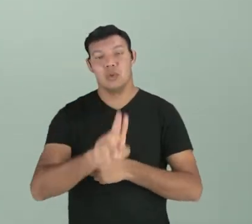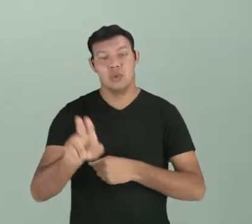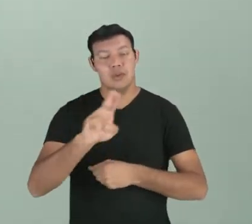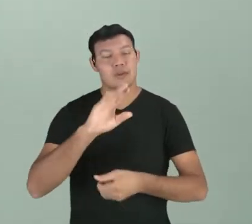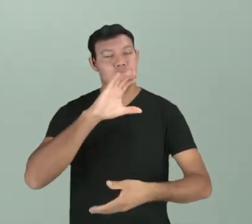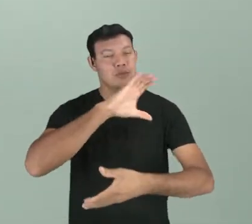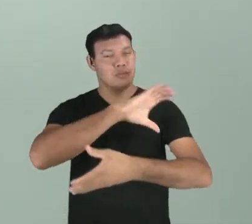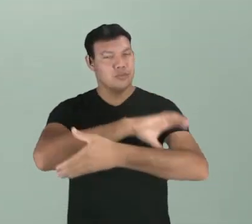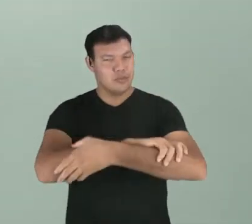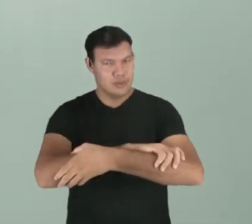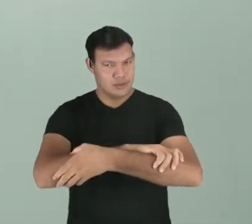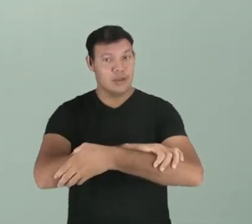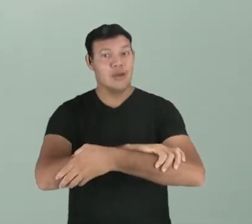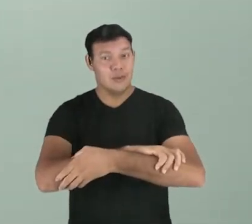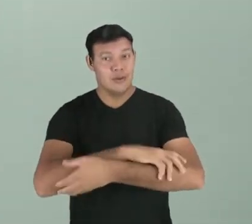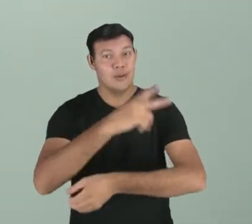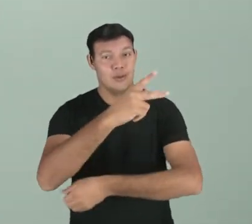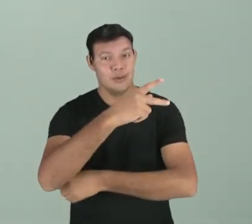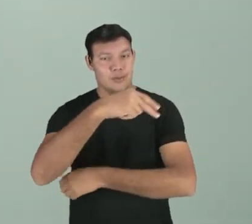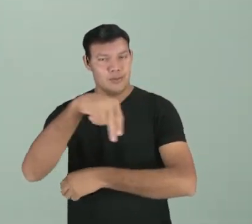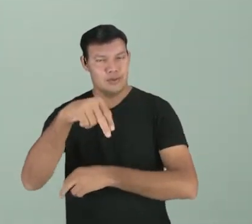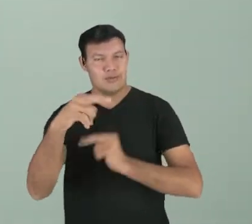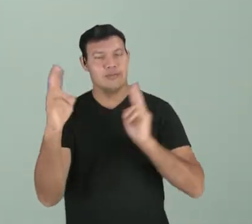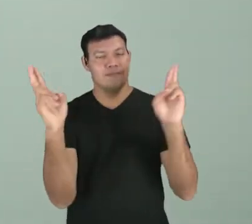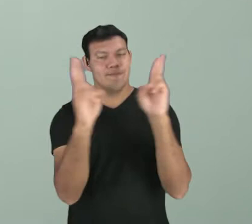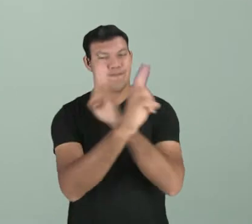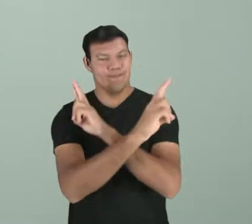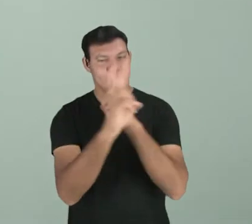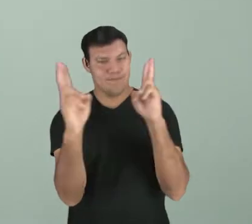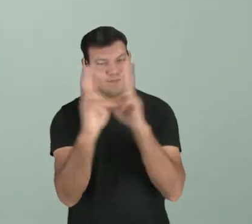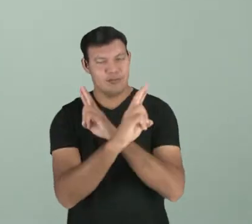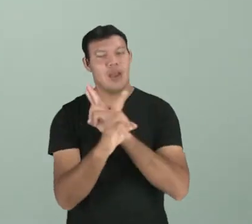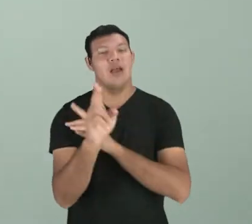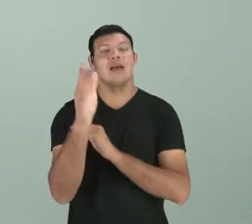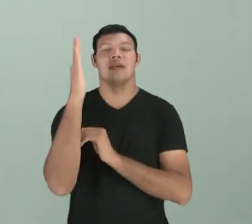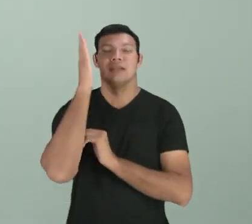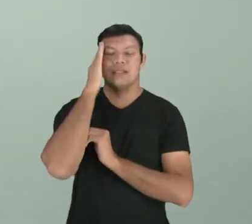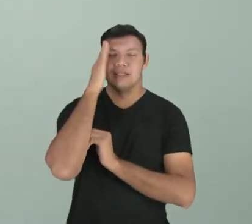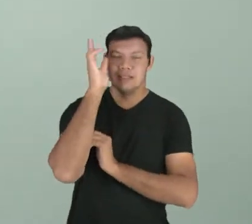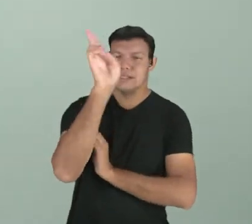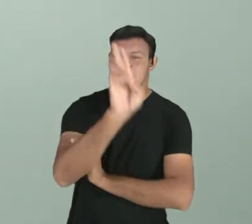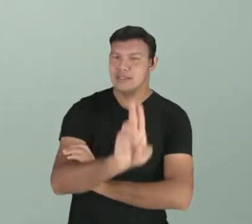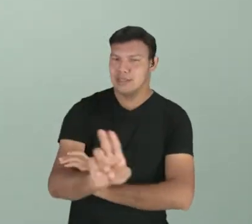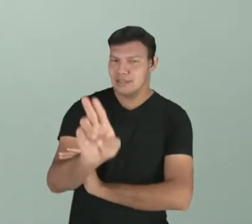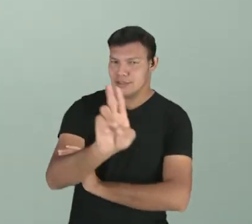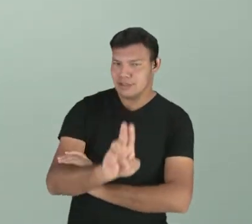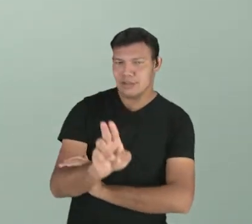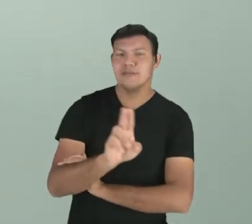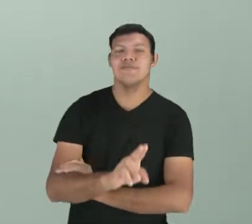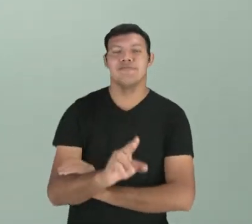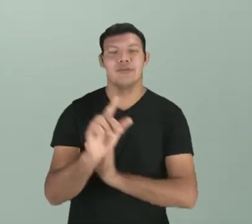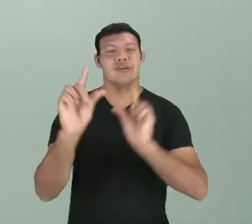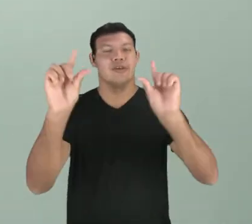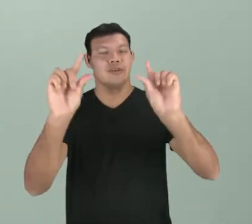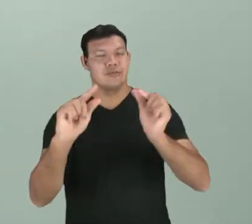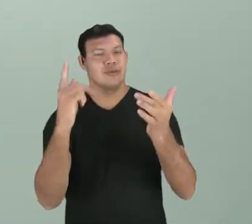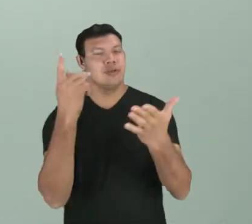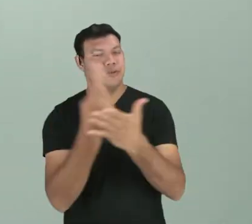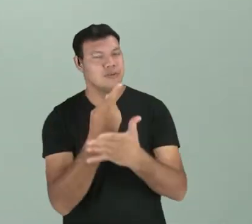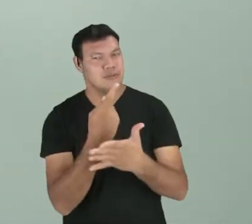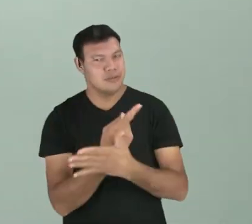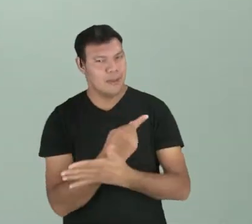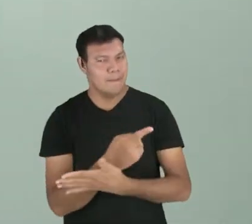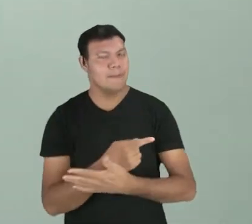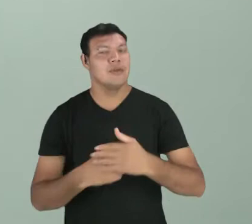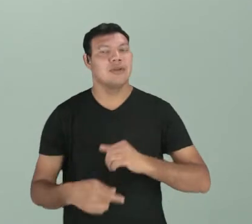ele se trata de um conectivo. Então, você sabendo usá-los, diminui um erro aí que muitos participantes